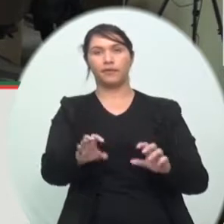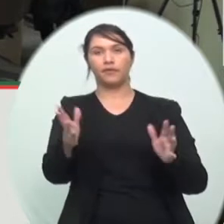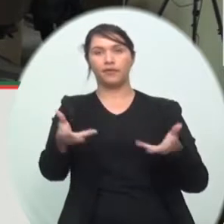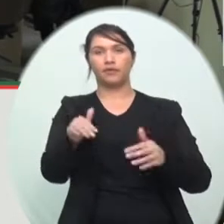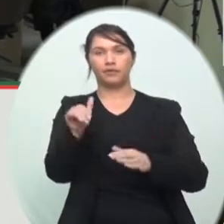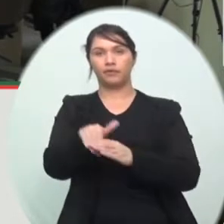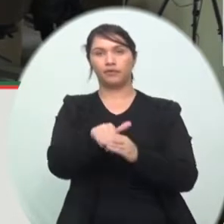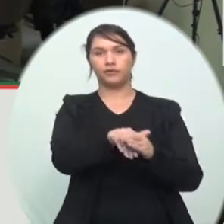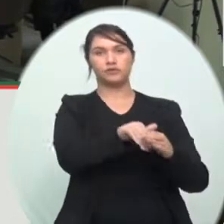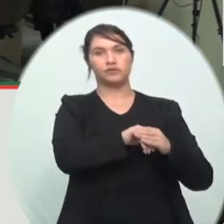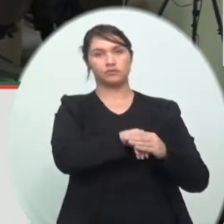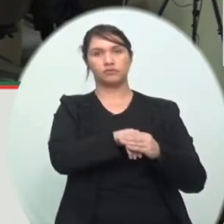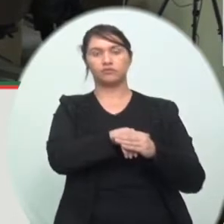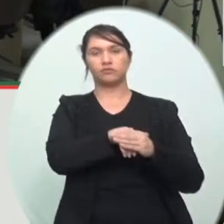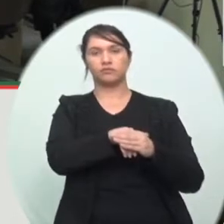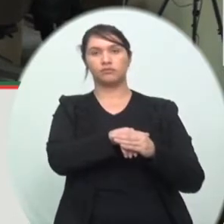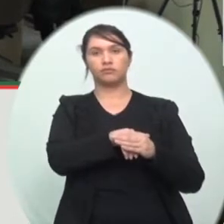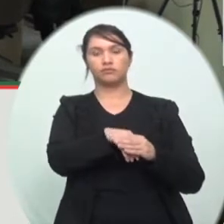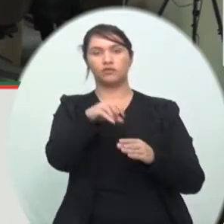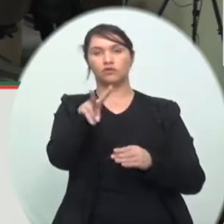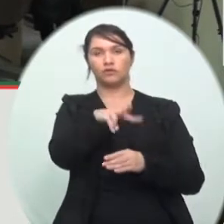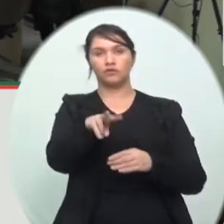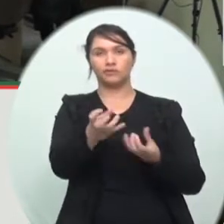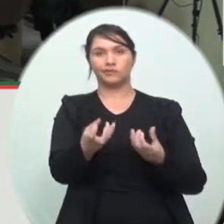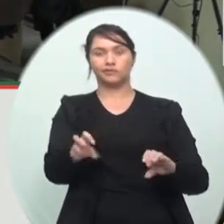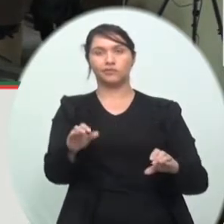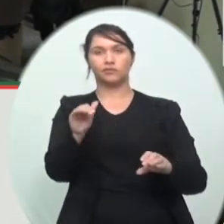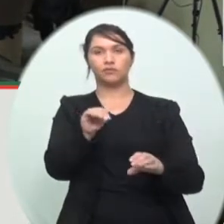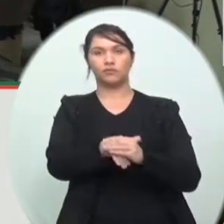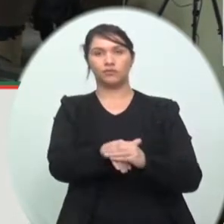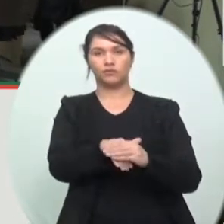em votação. Os contrários se manifestem.